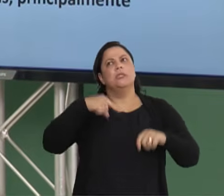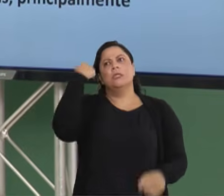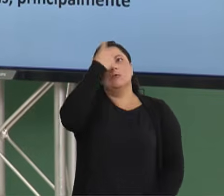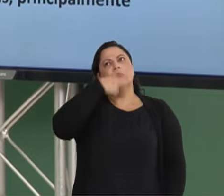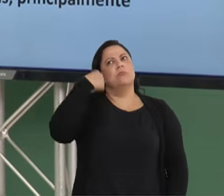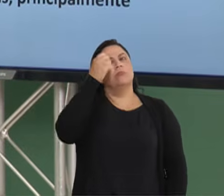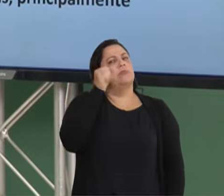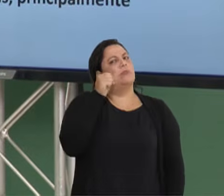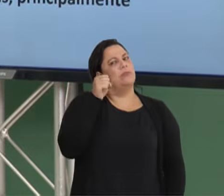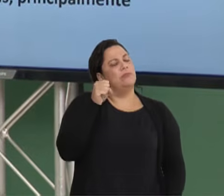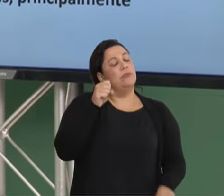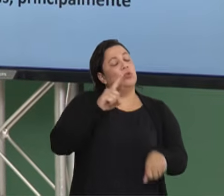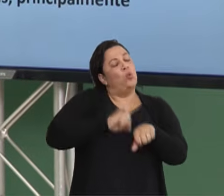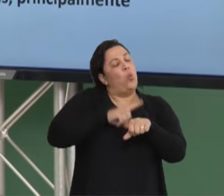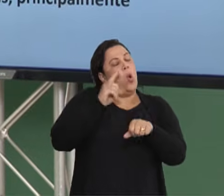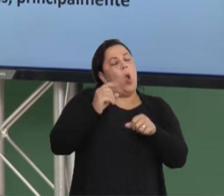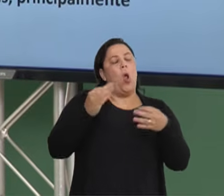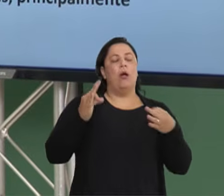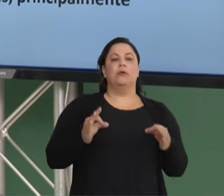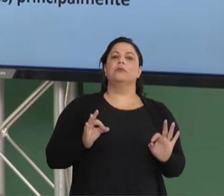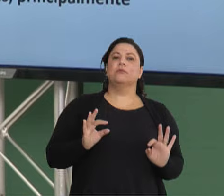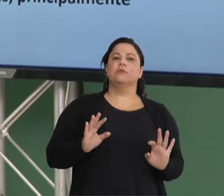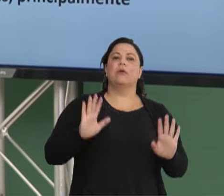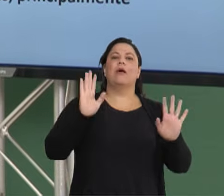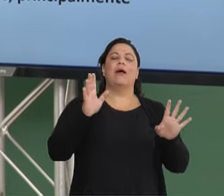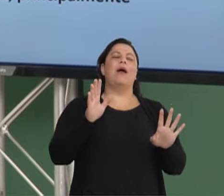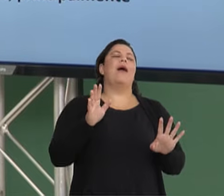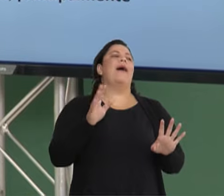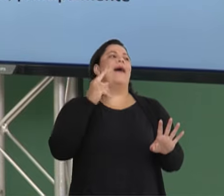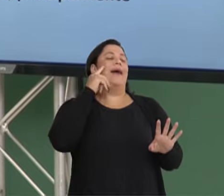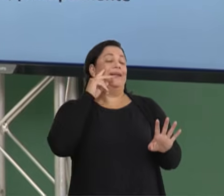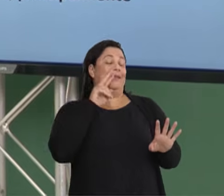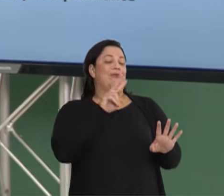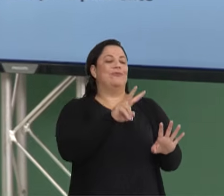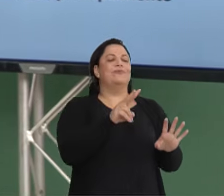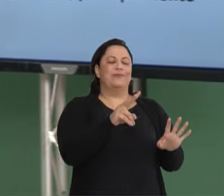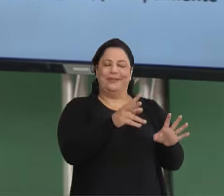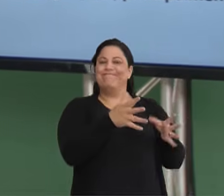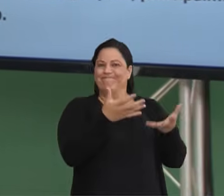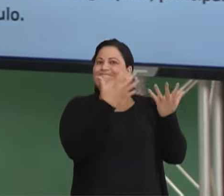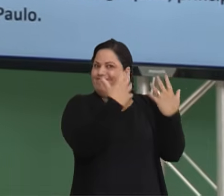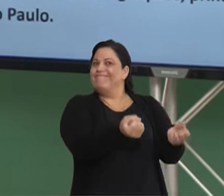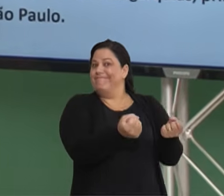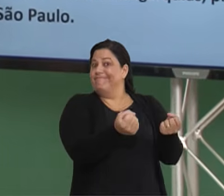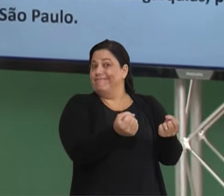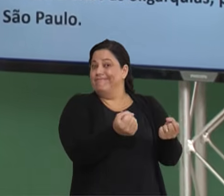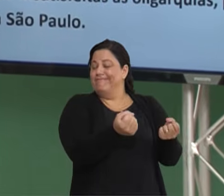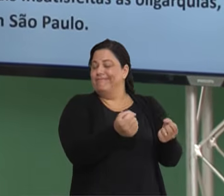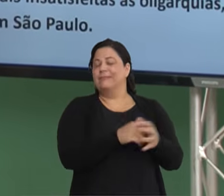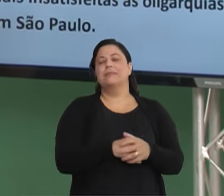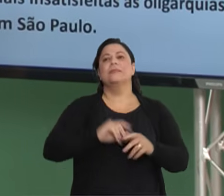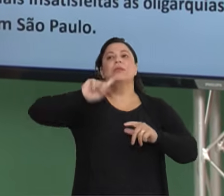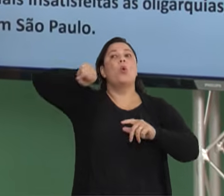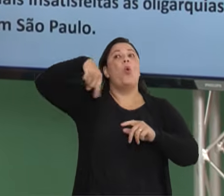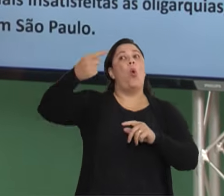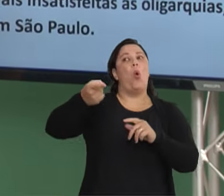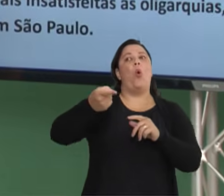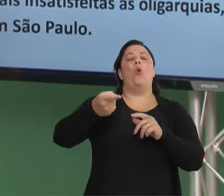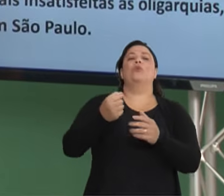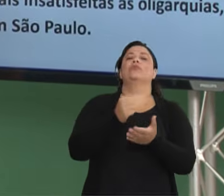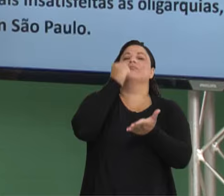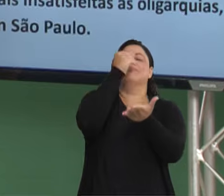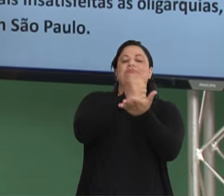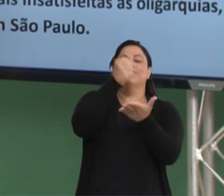isso. Os trabalhadores já são ouvidos aqui pelo governo. Ainda, criou a Carteira de Trabalho, um documento onde